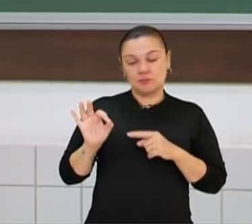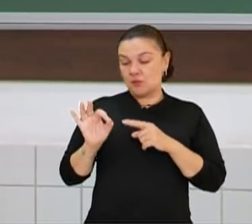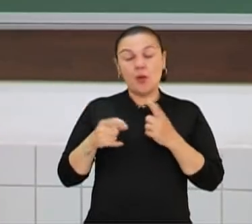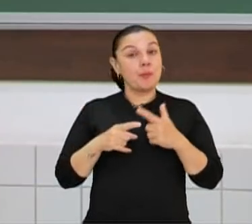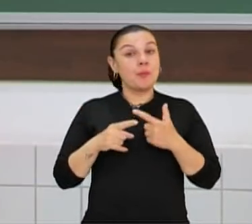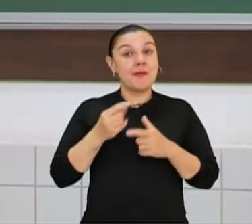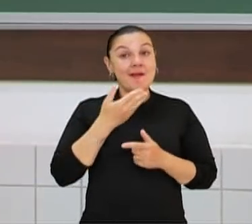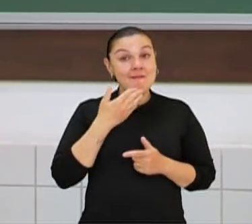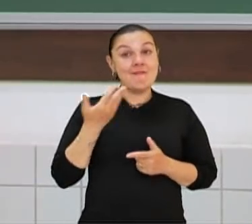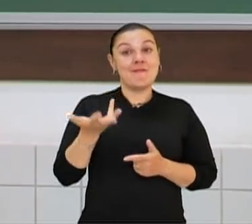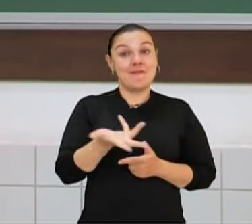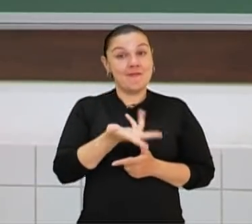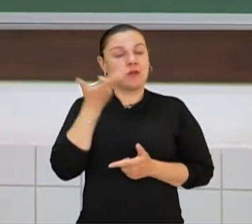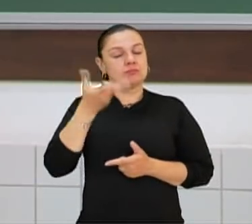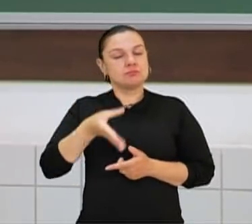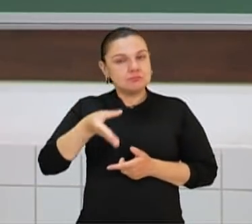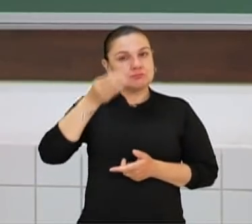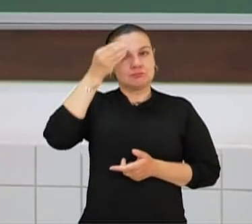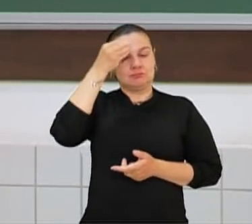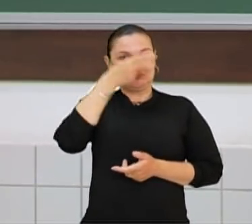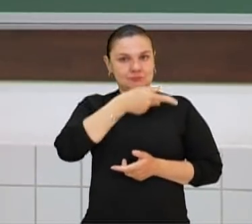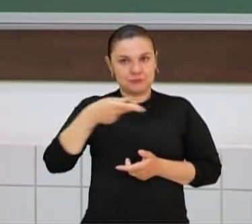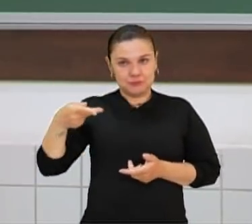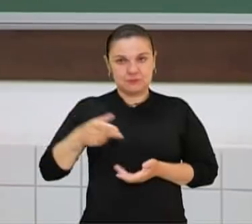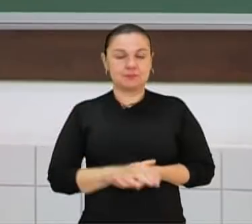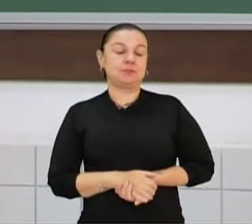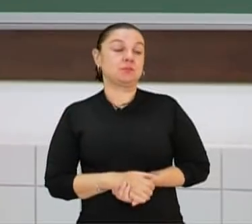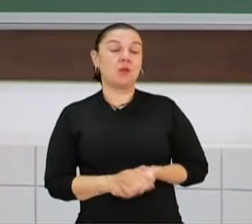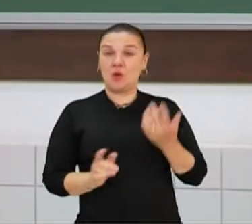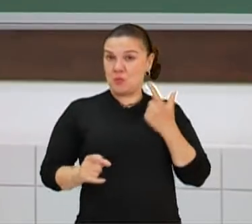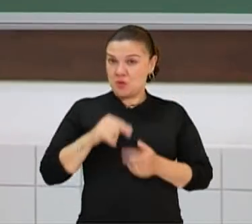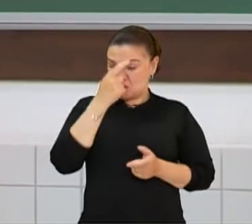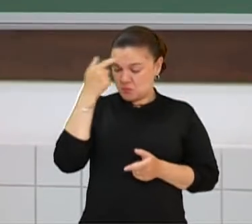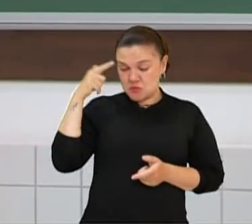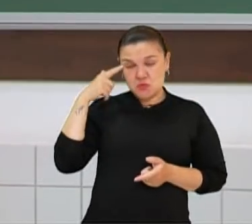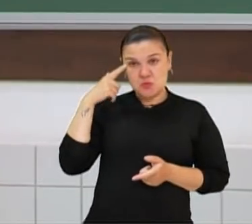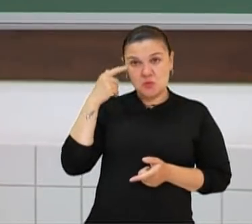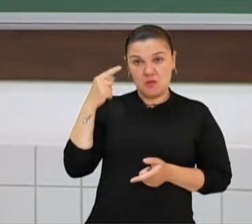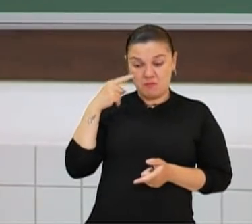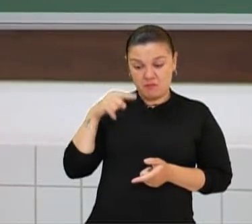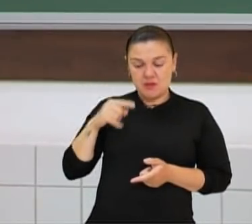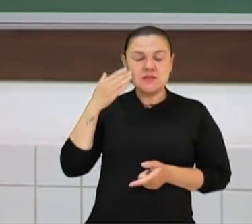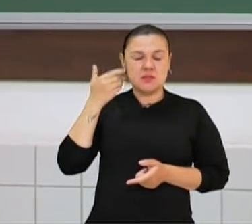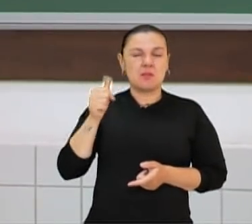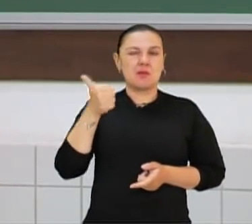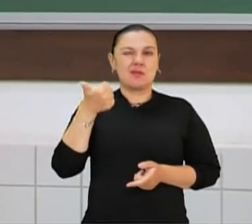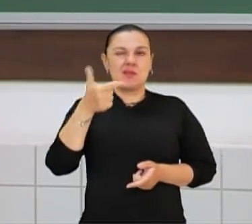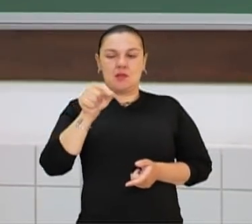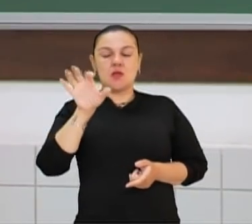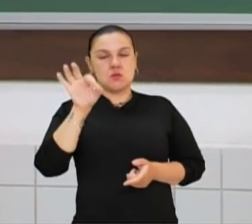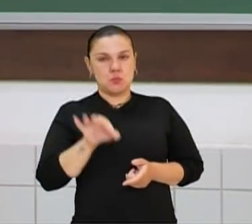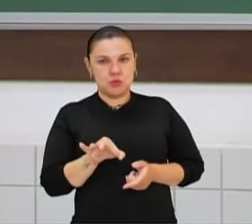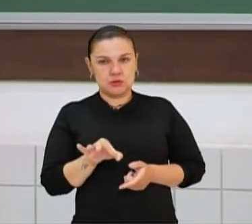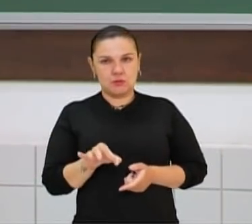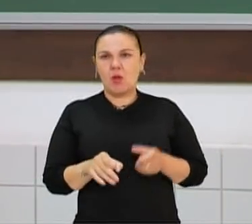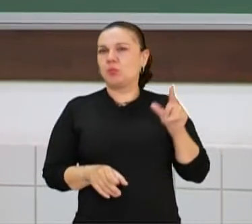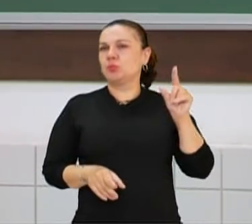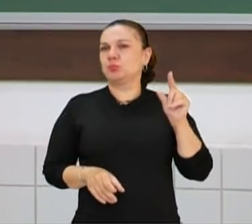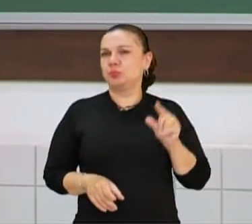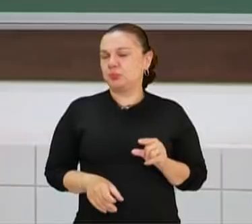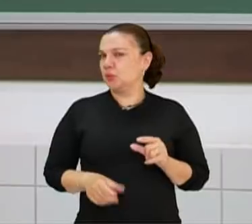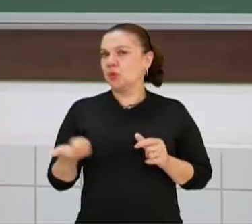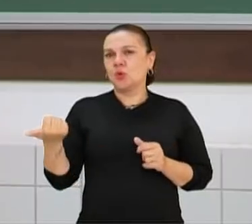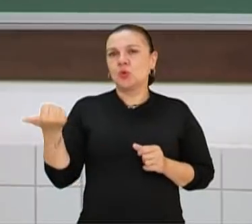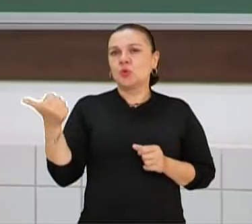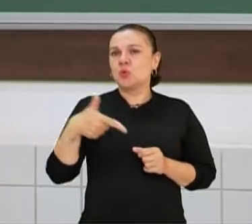Para facilitar o entendimento das pessoas. Porque as pessoas sabem que, por exemplo, 10% é uma chance muito menor